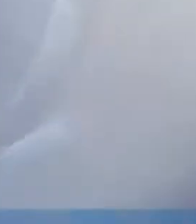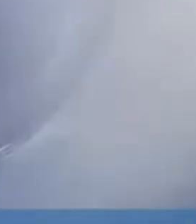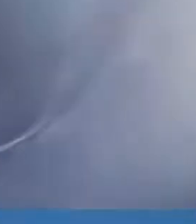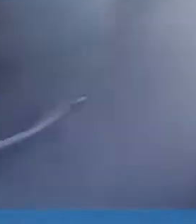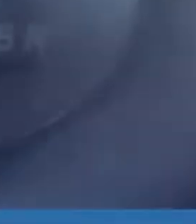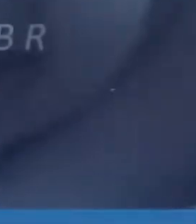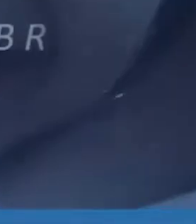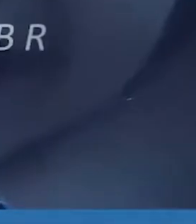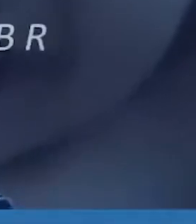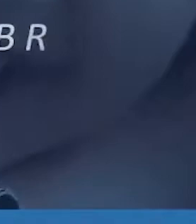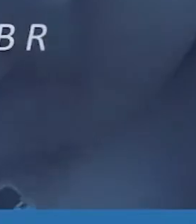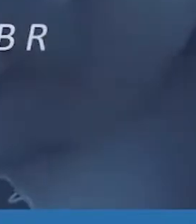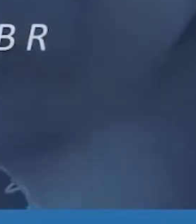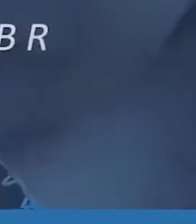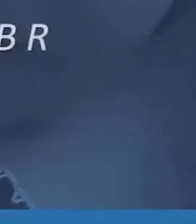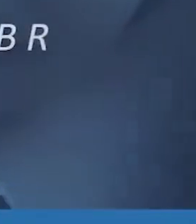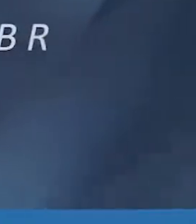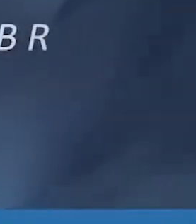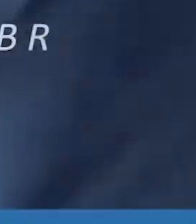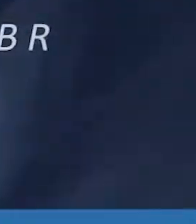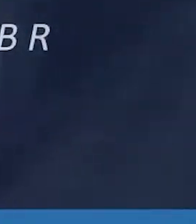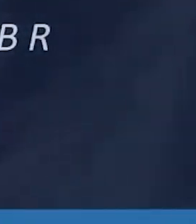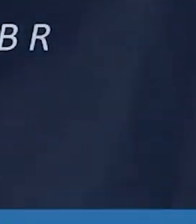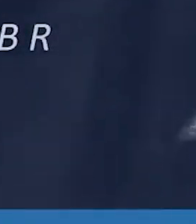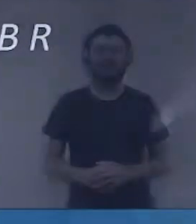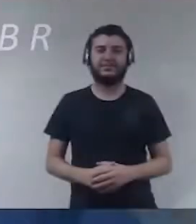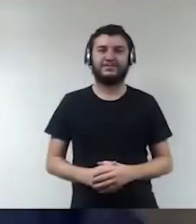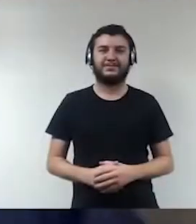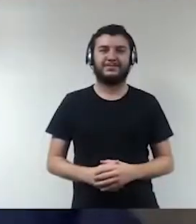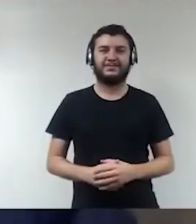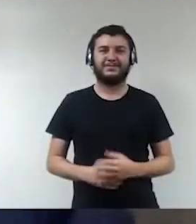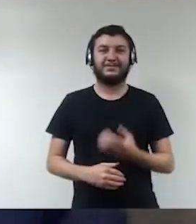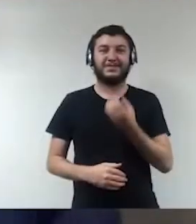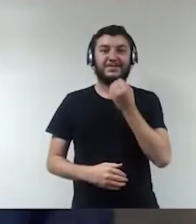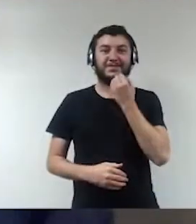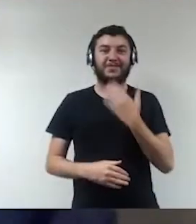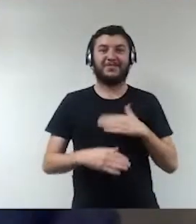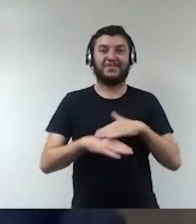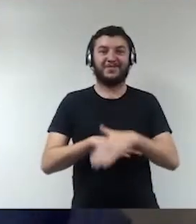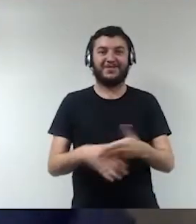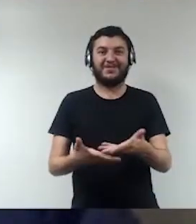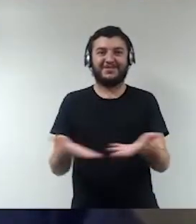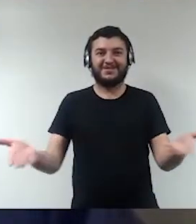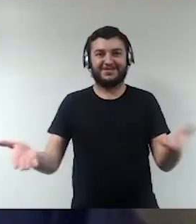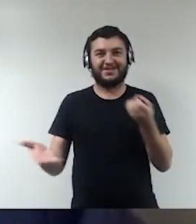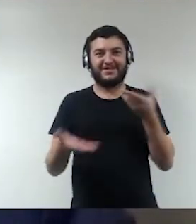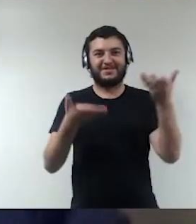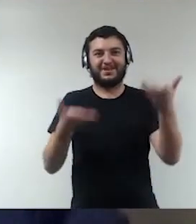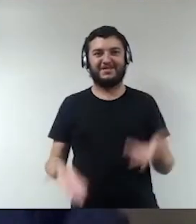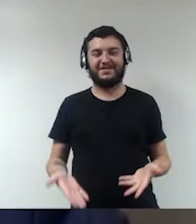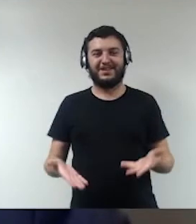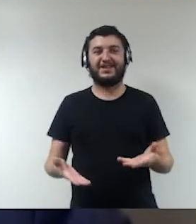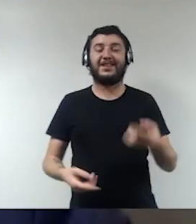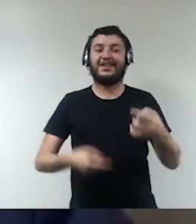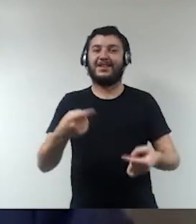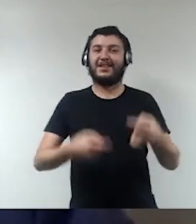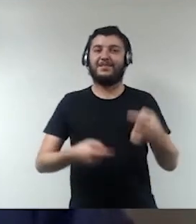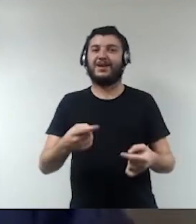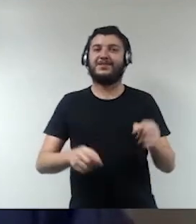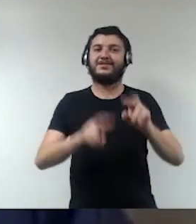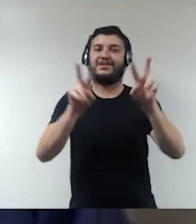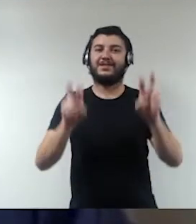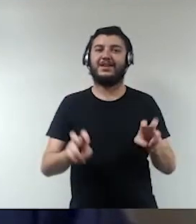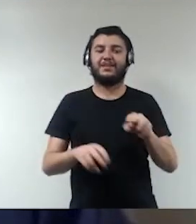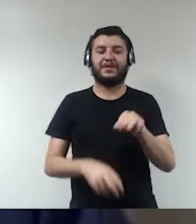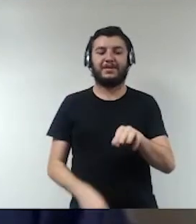Enquanto não passa, conheça um novo jeito Quali de ajudar. Boa noite. Bem-vindo a todos no painel sobre mediação